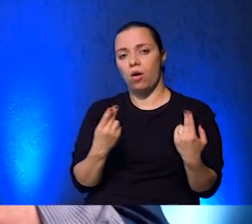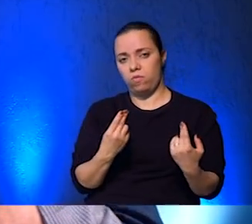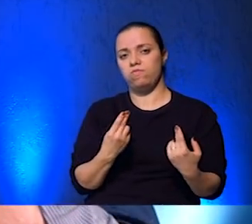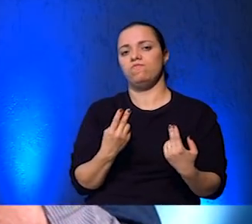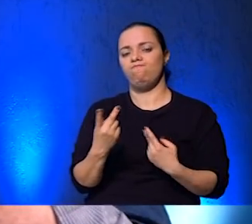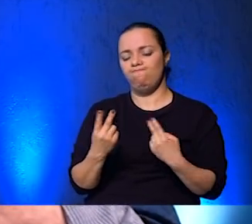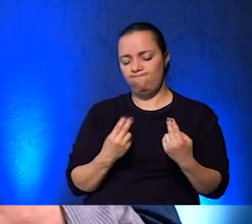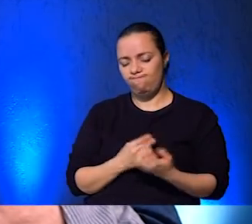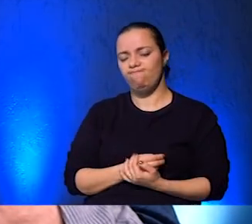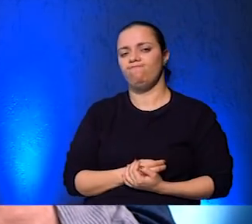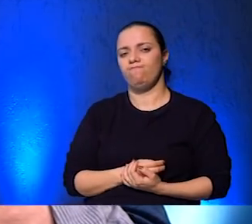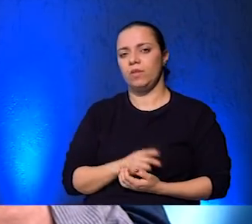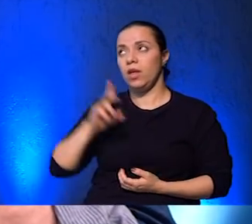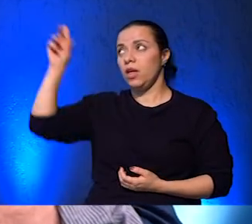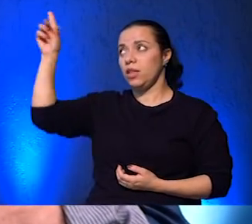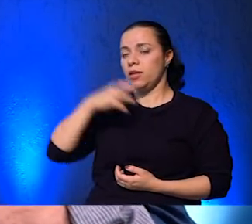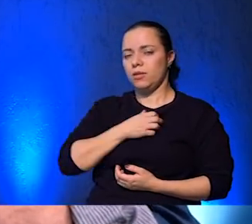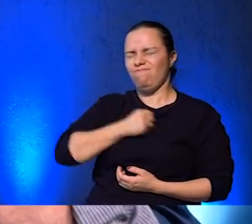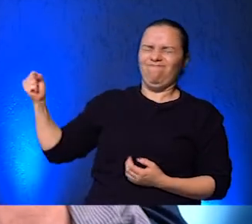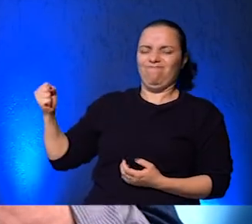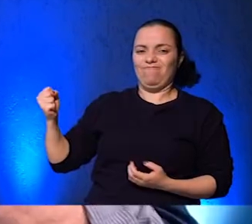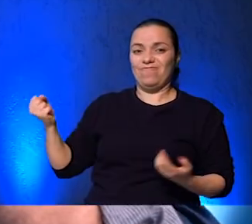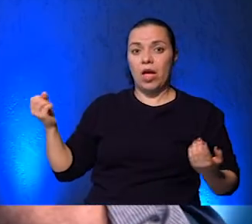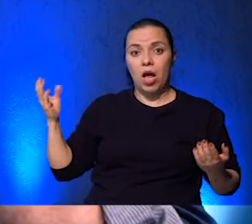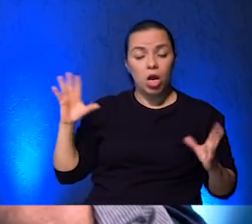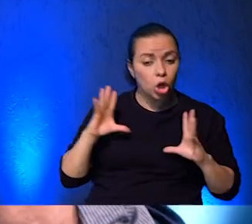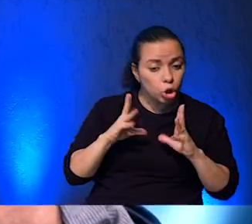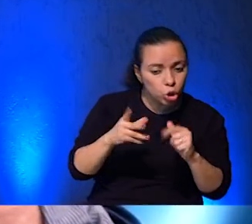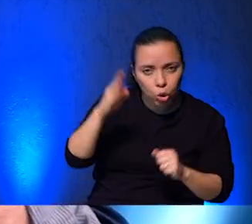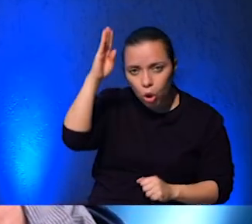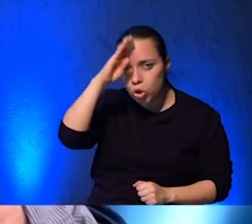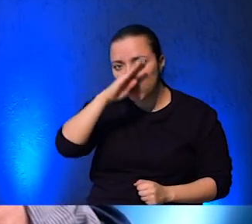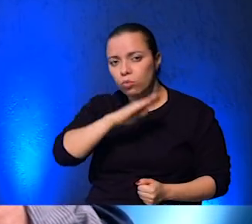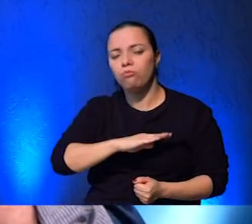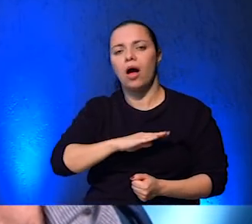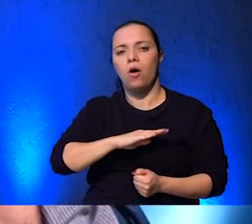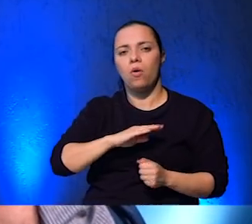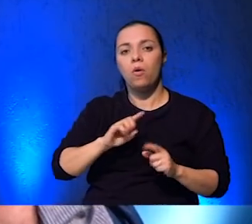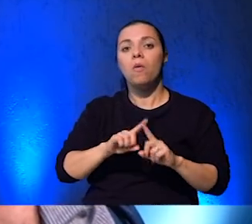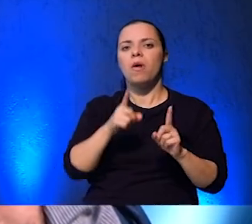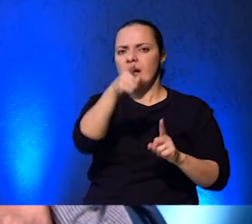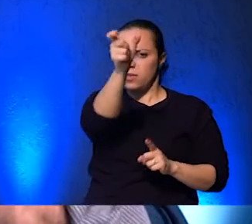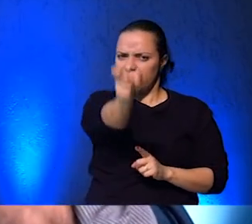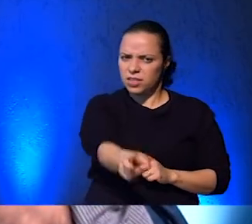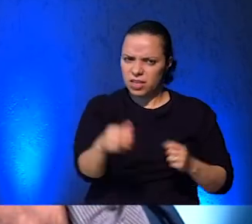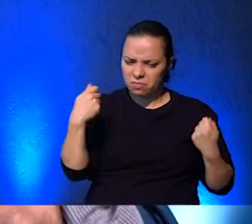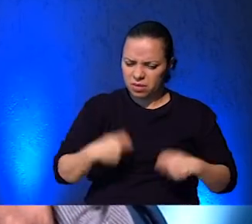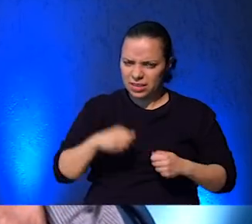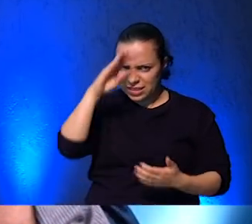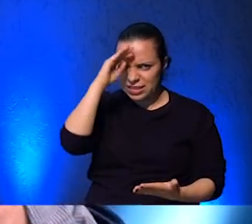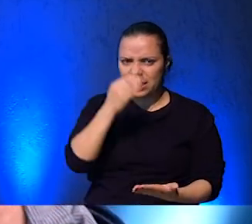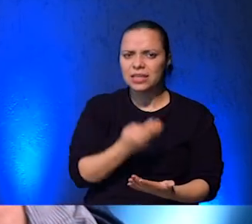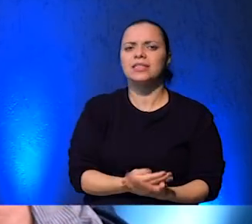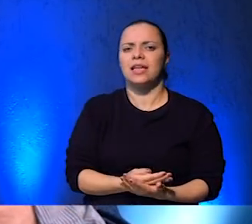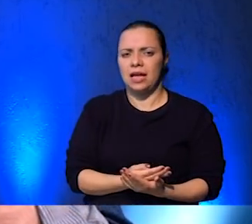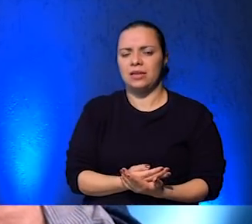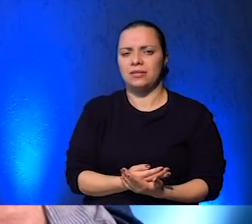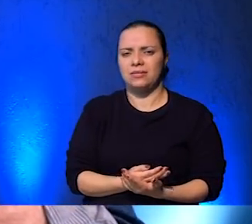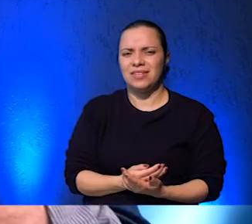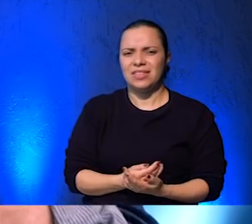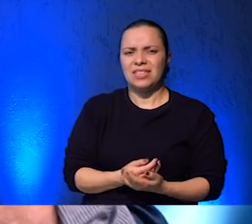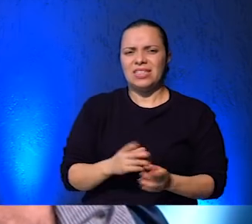mal que estava no teu interior o negativismo depressão depressão síndrome do